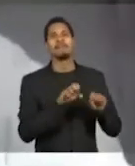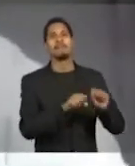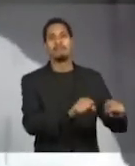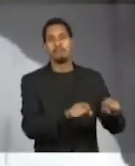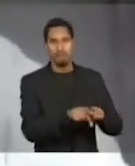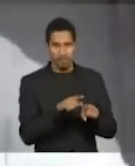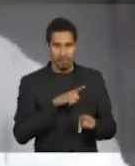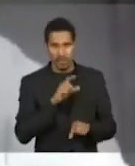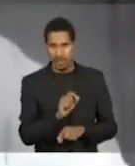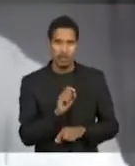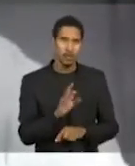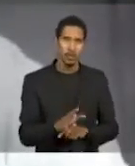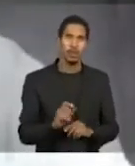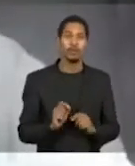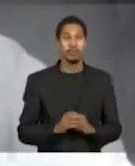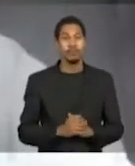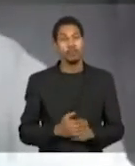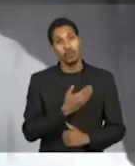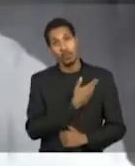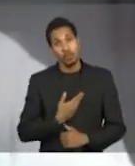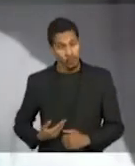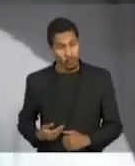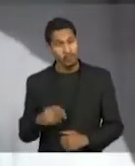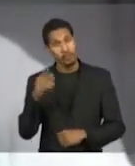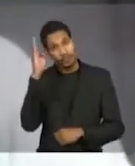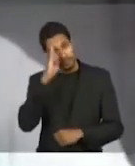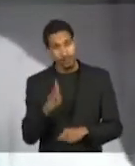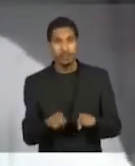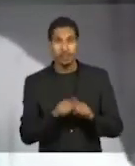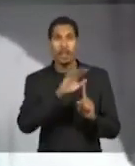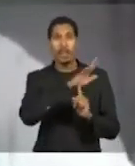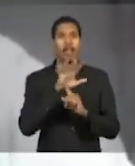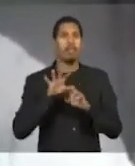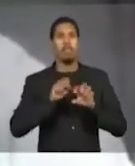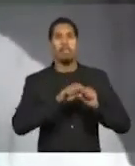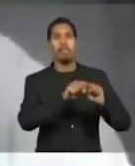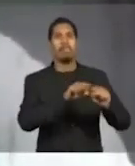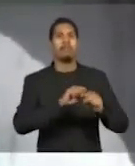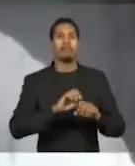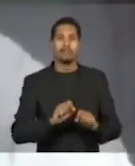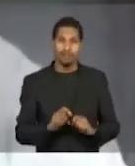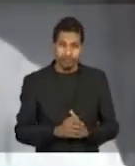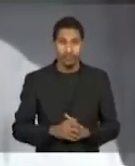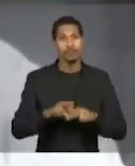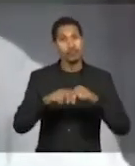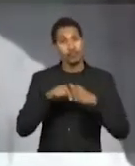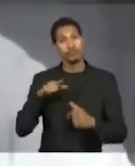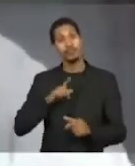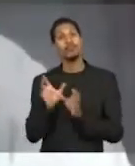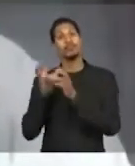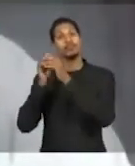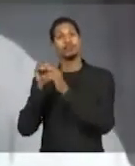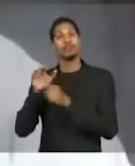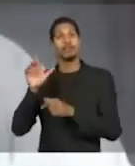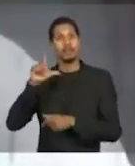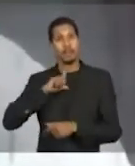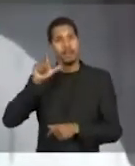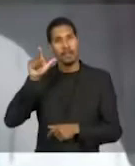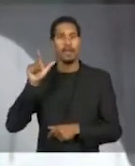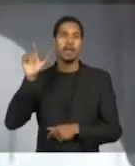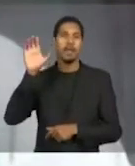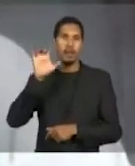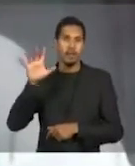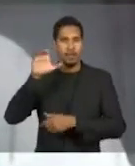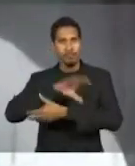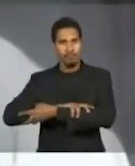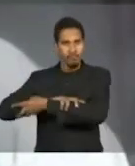governo brasileiro é um governo predador ambiental. Não é à toa que a comunidade europeia se nega a